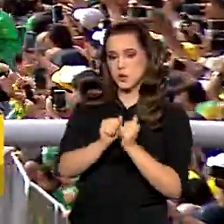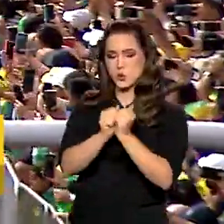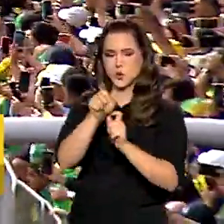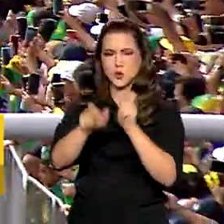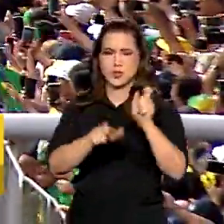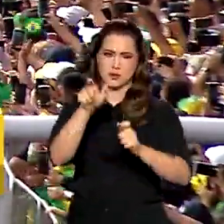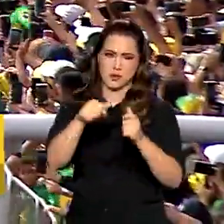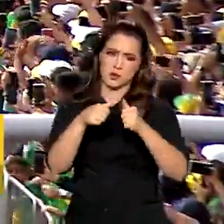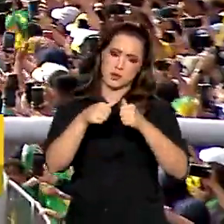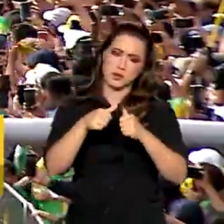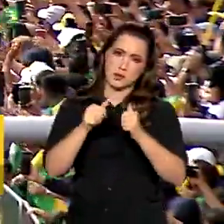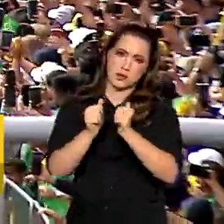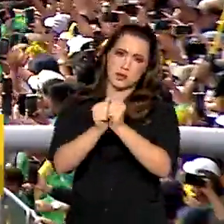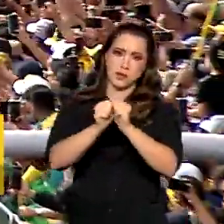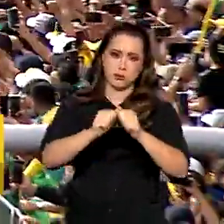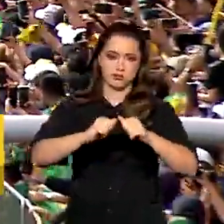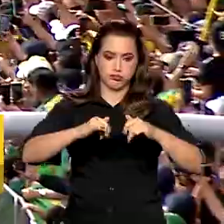público.